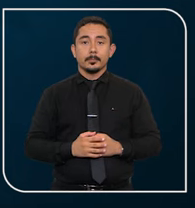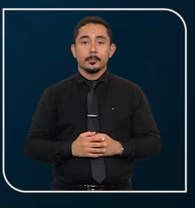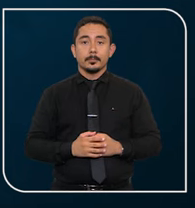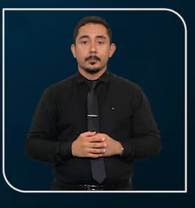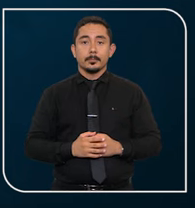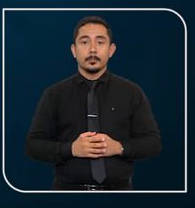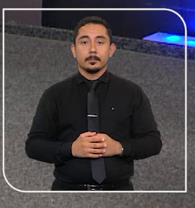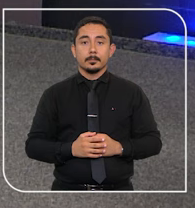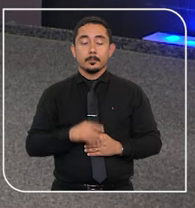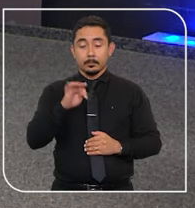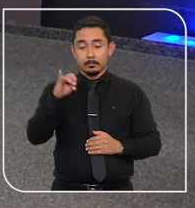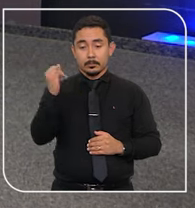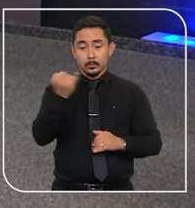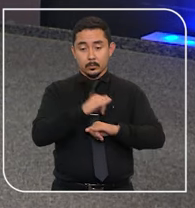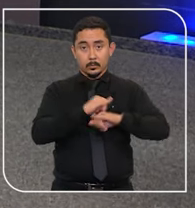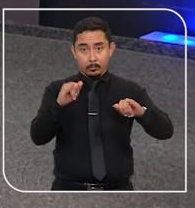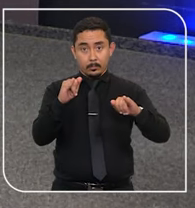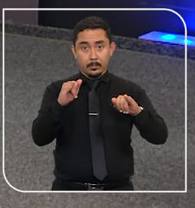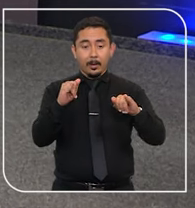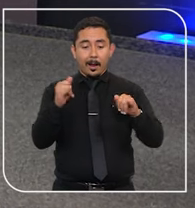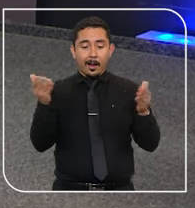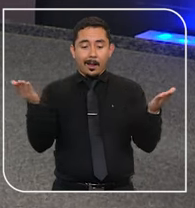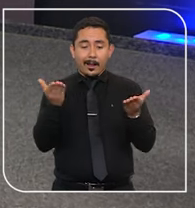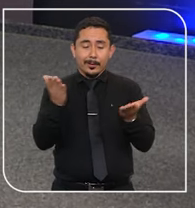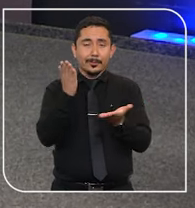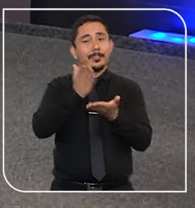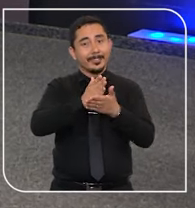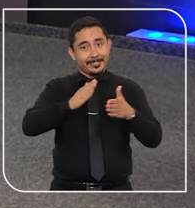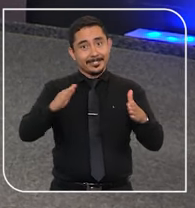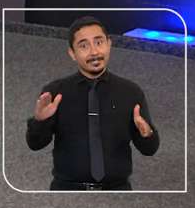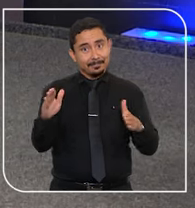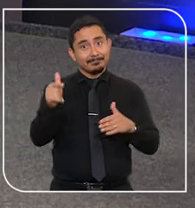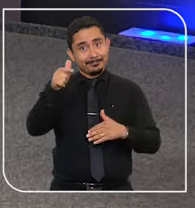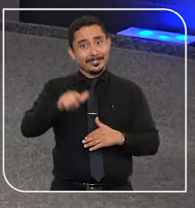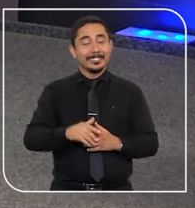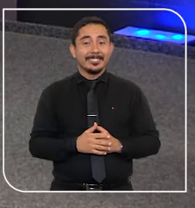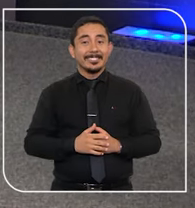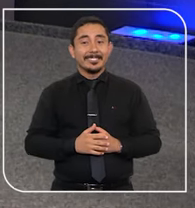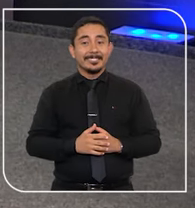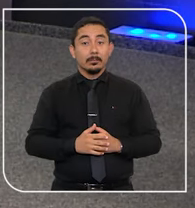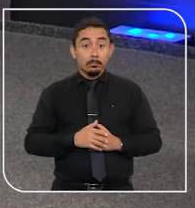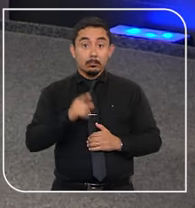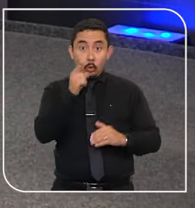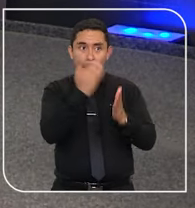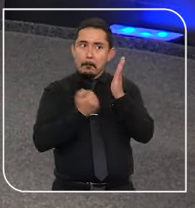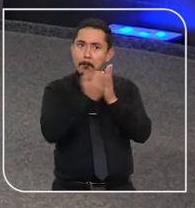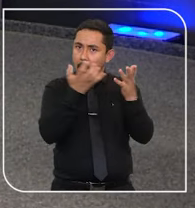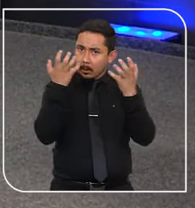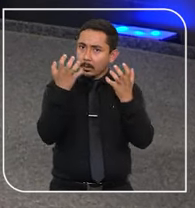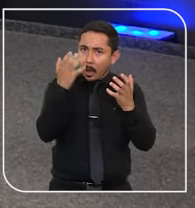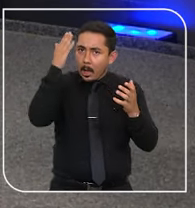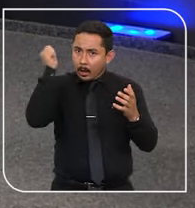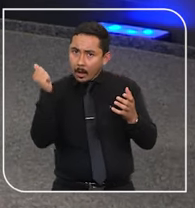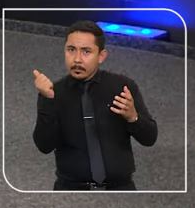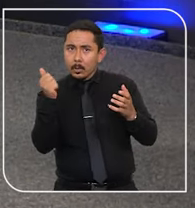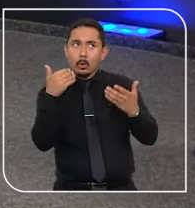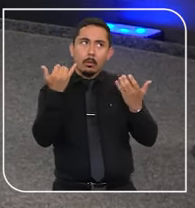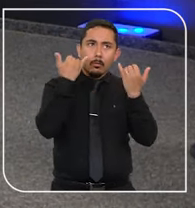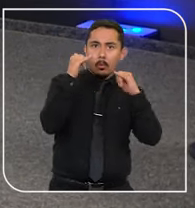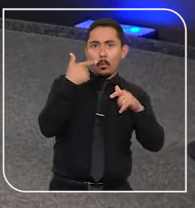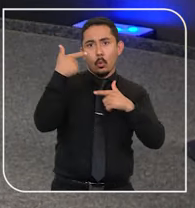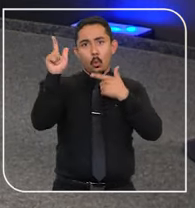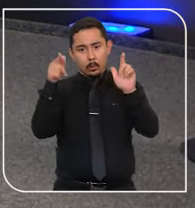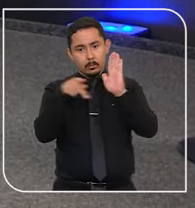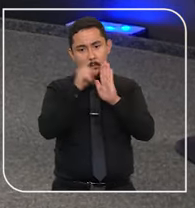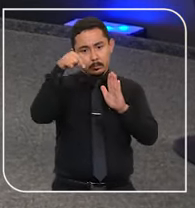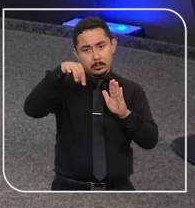us.br e o STJ notícias está chegando ao fim de mais uma edição para conferir mais decisões e